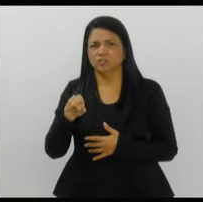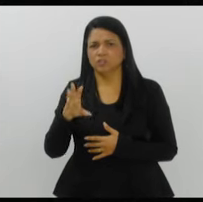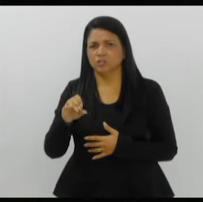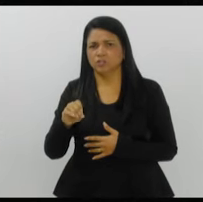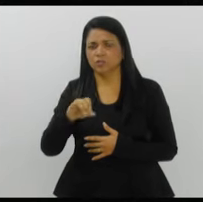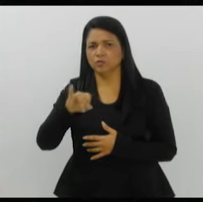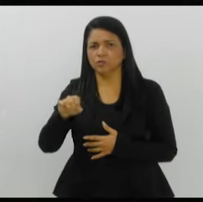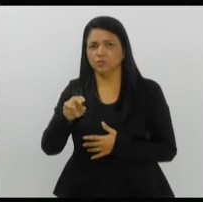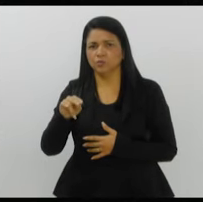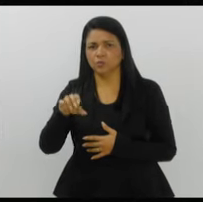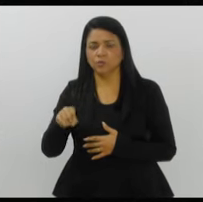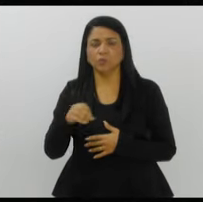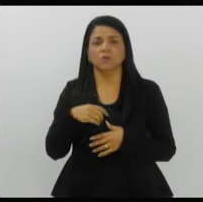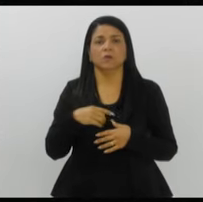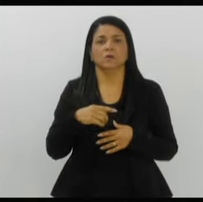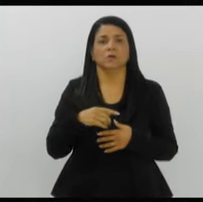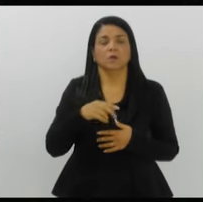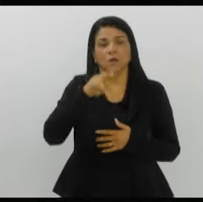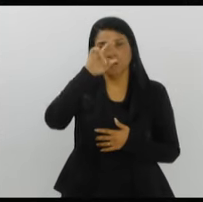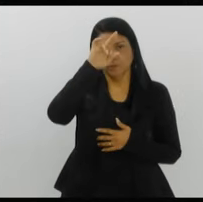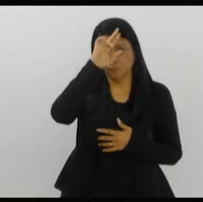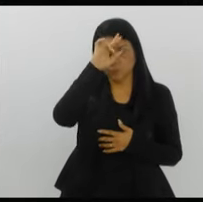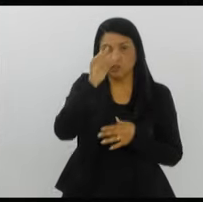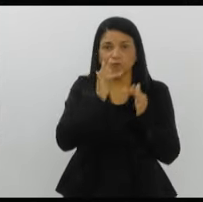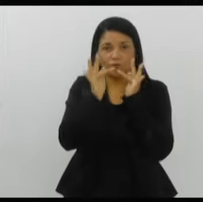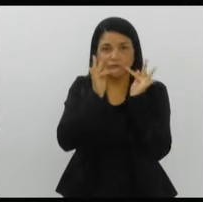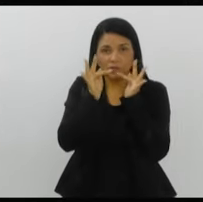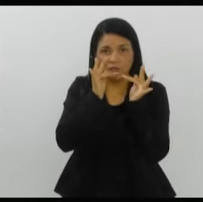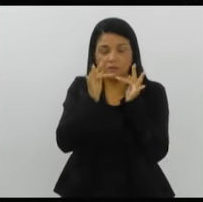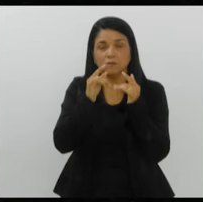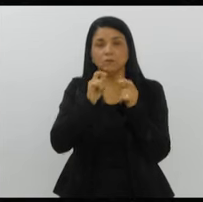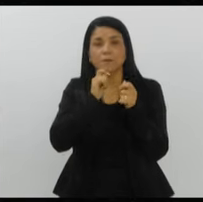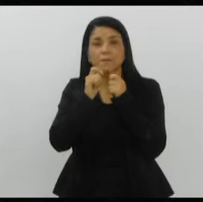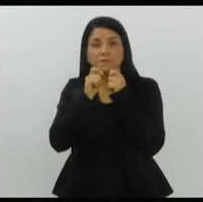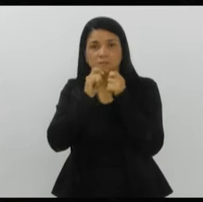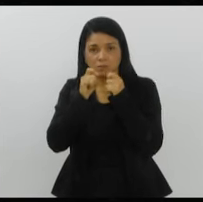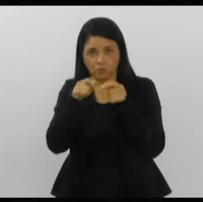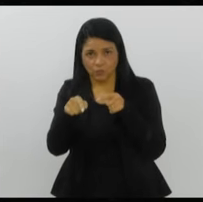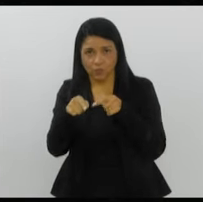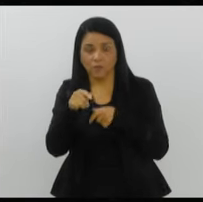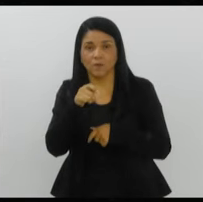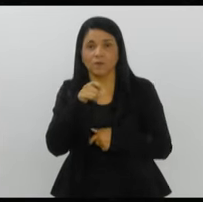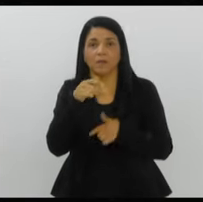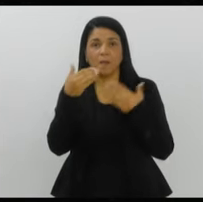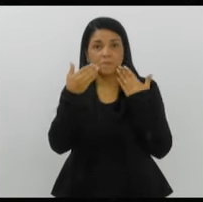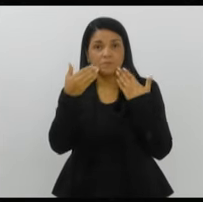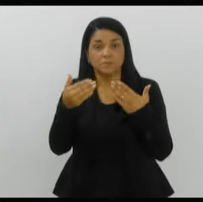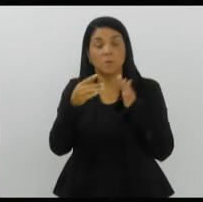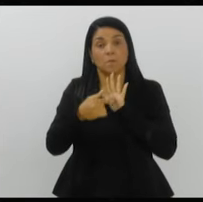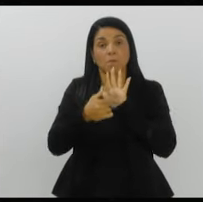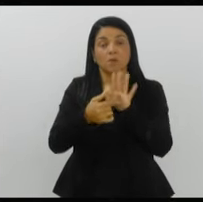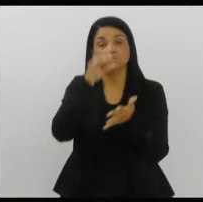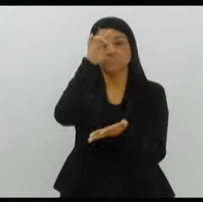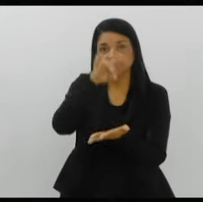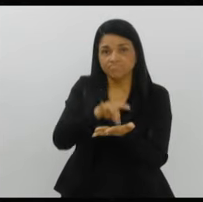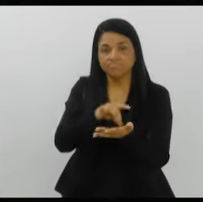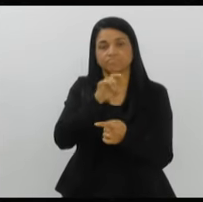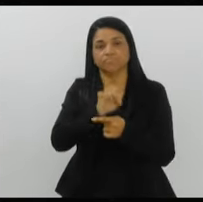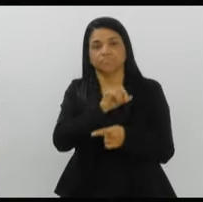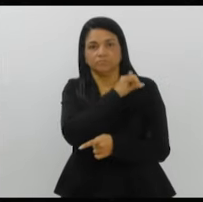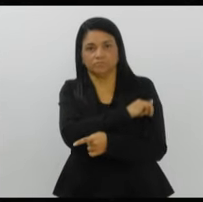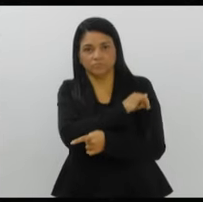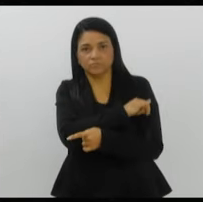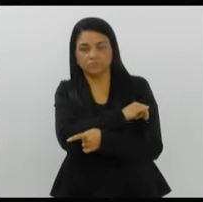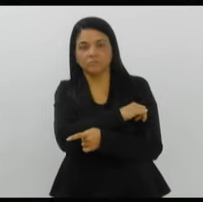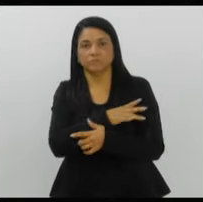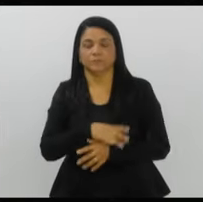mosquito fofoqueiro, que eu não digo nem mosquito fofoqueiro, acho que esse nome tinha que mudar. É aquele que está mostrando a verdade e a realidade do Estado do Rio de Janeiro. Tinha que ser assim. Assim